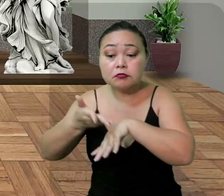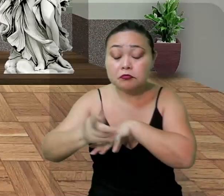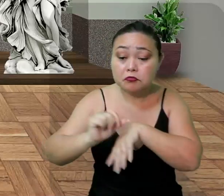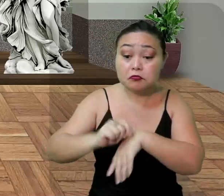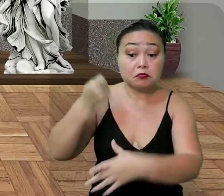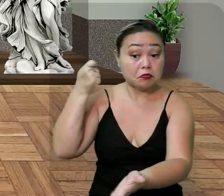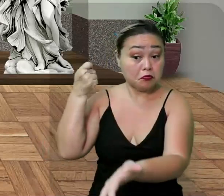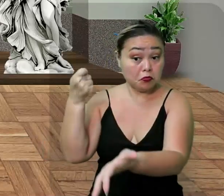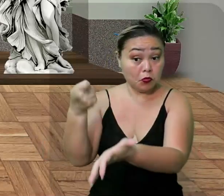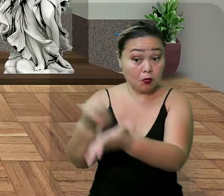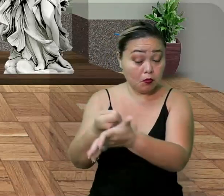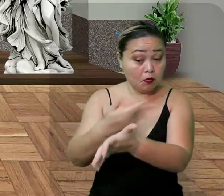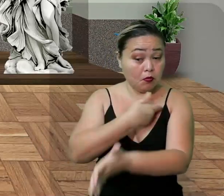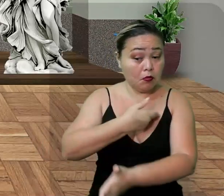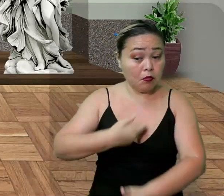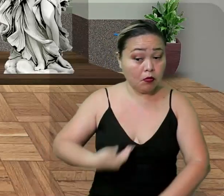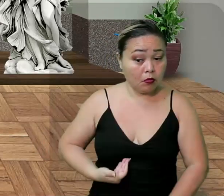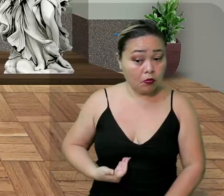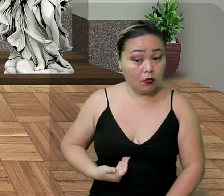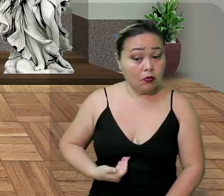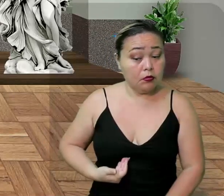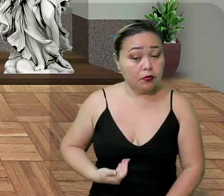paga para o governo